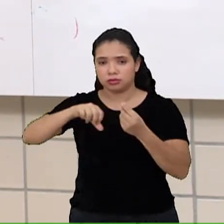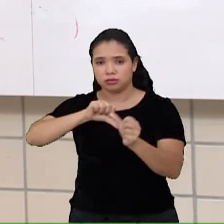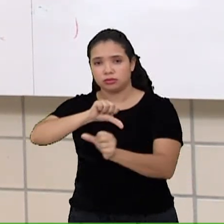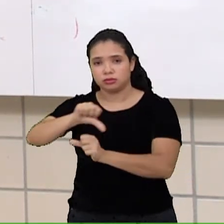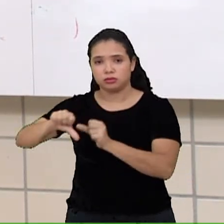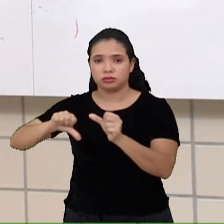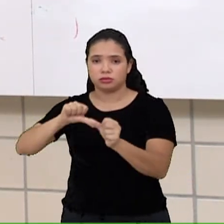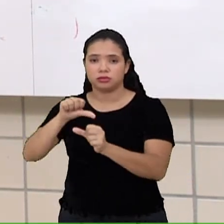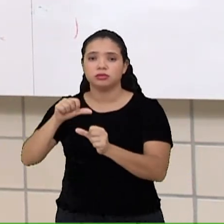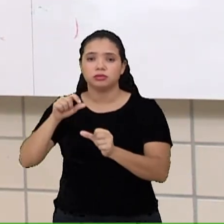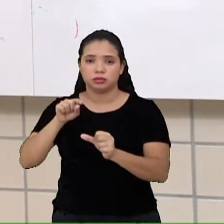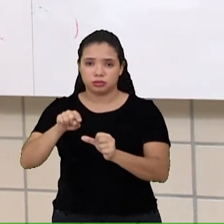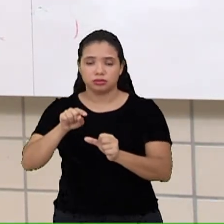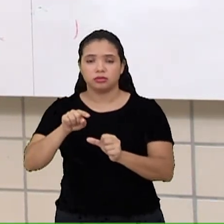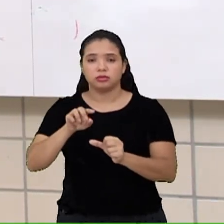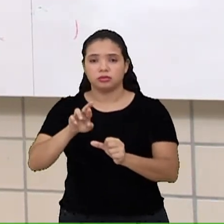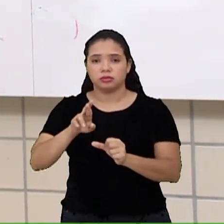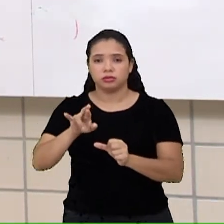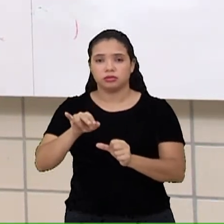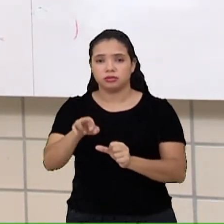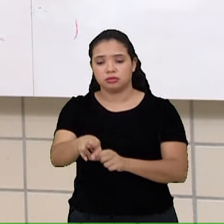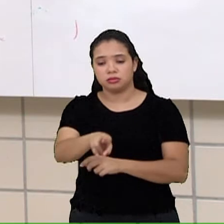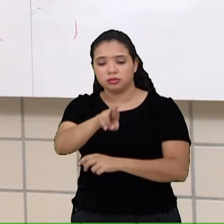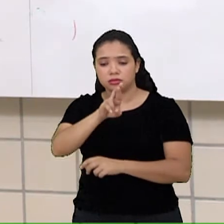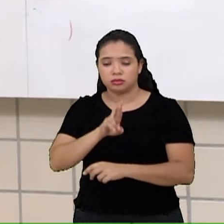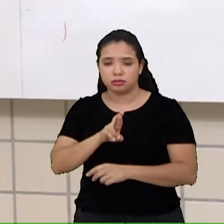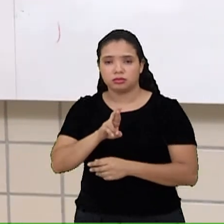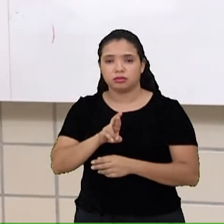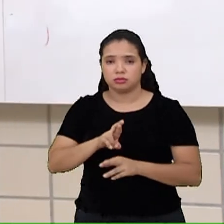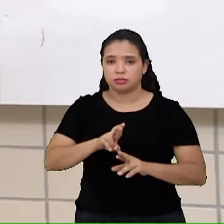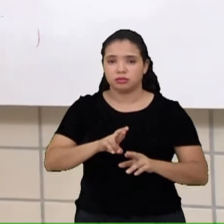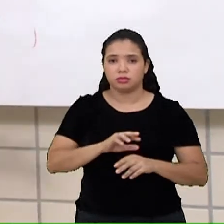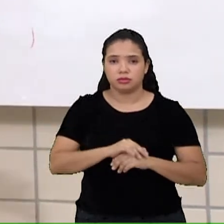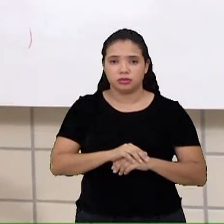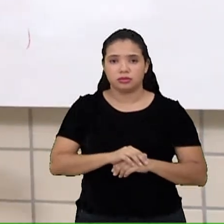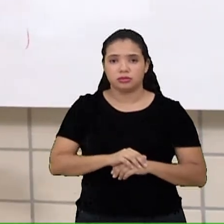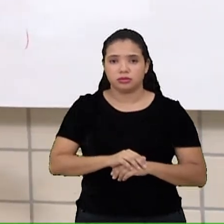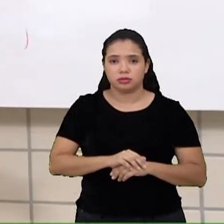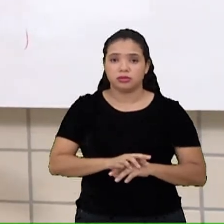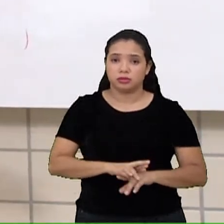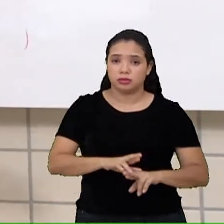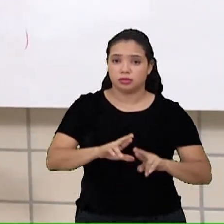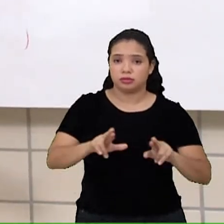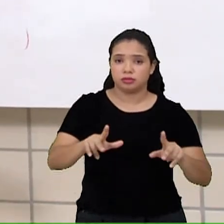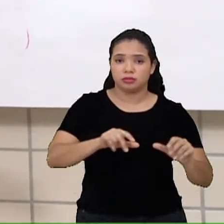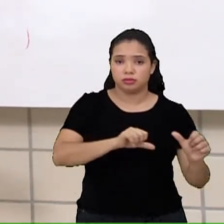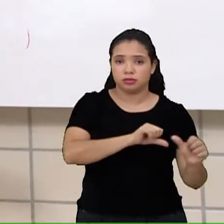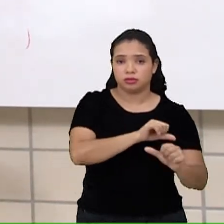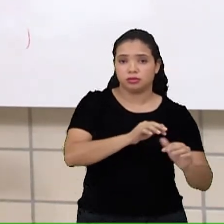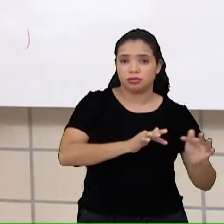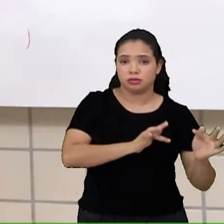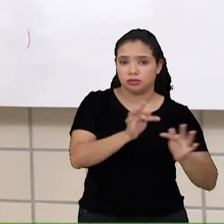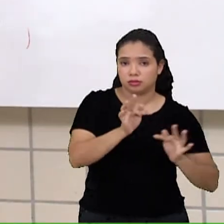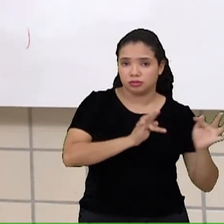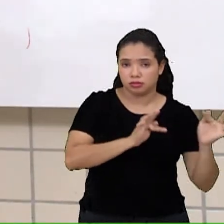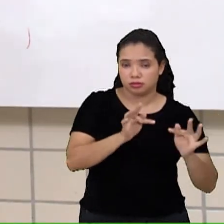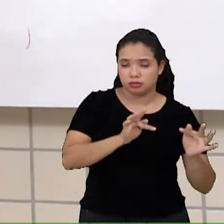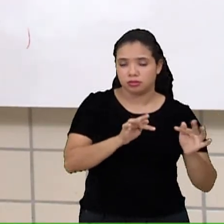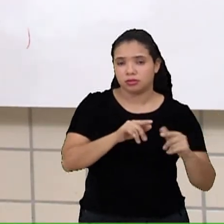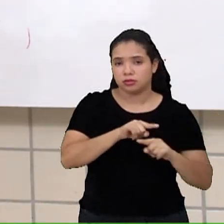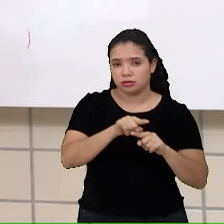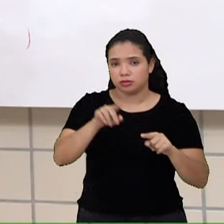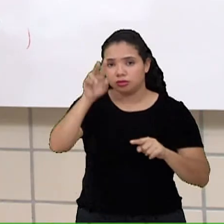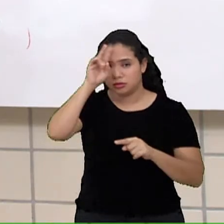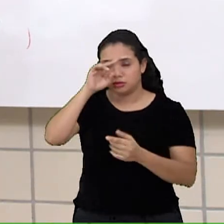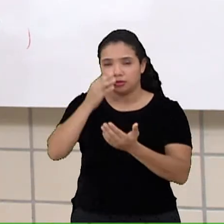matéria. Uma reação química, ela é diferente de uma transformação física, certo? Vocês lembram que na aula passada a